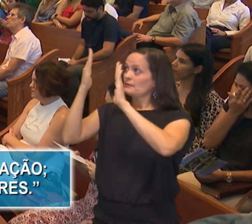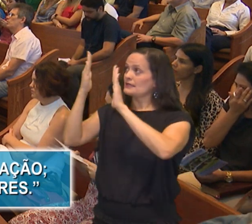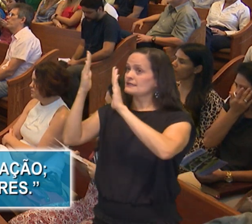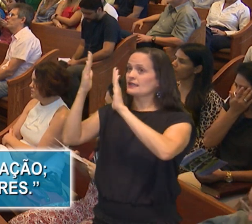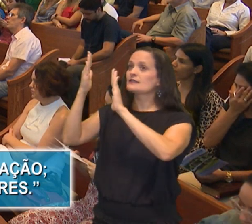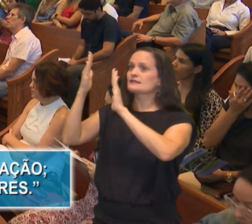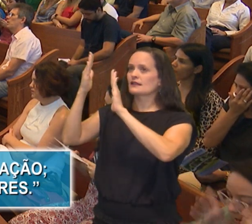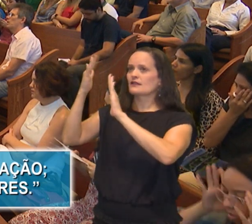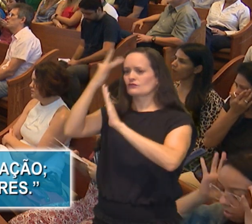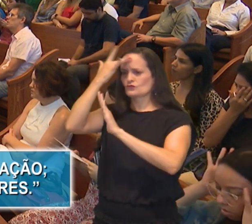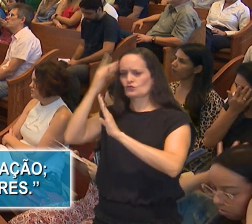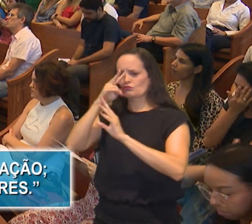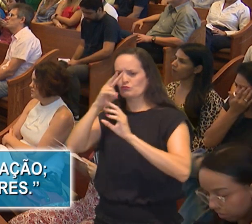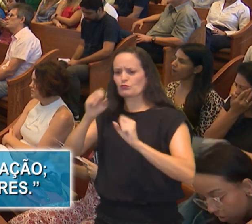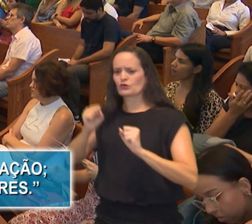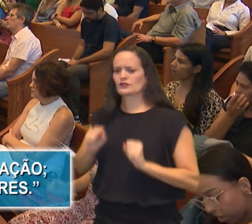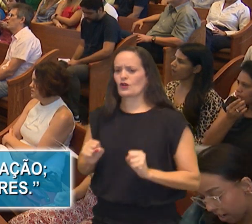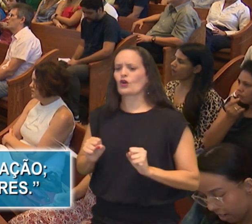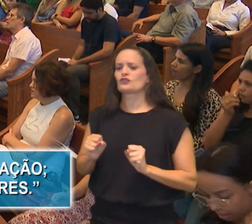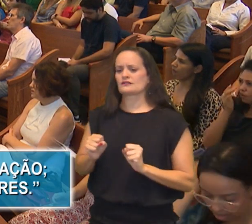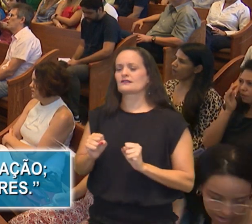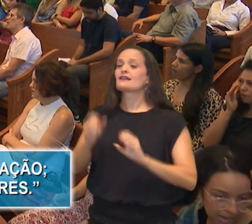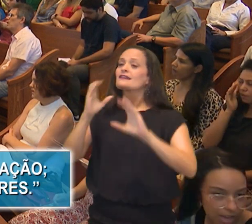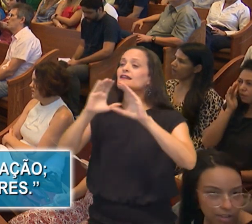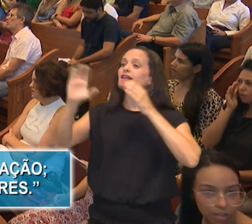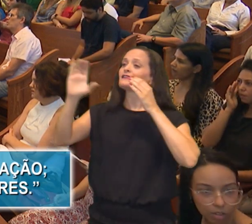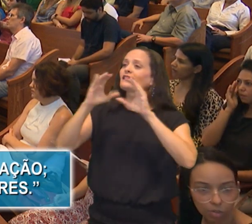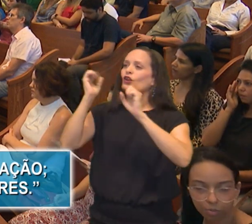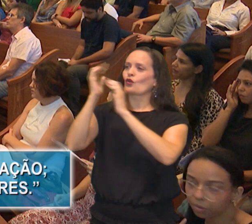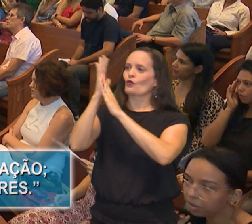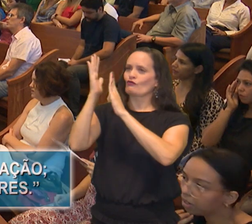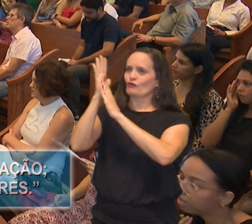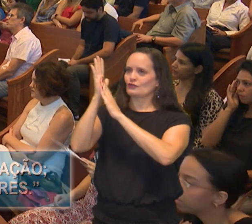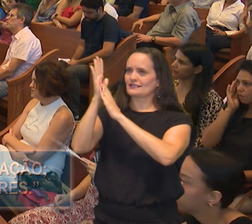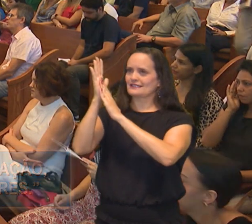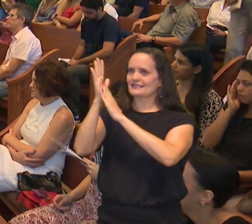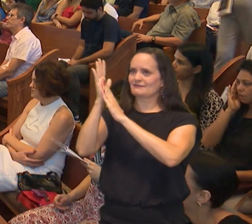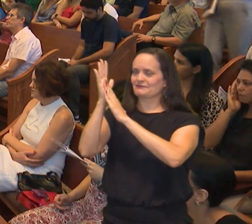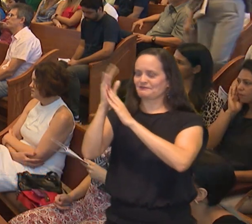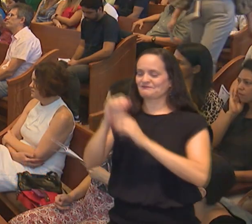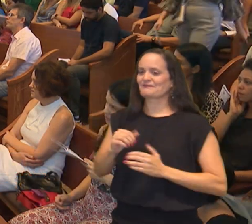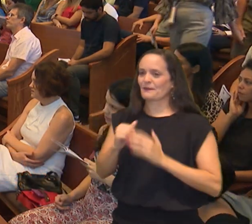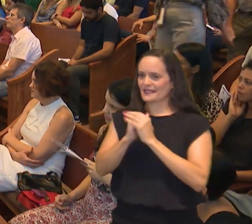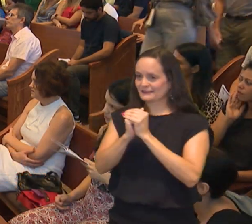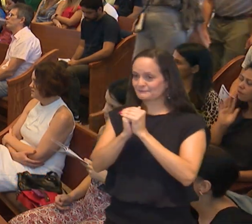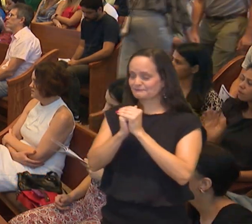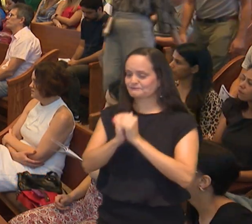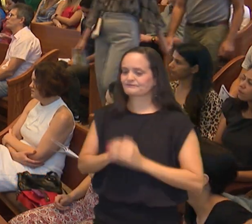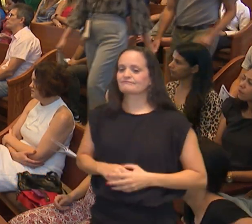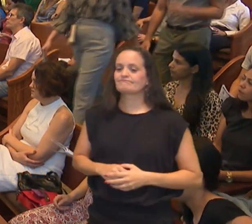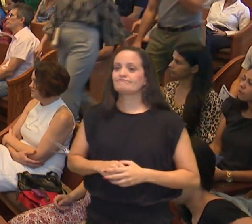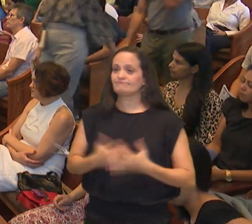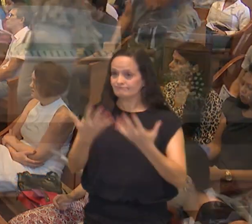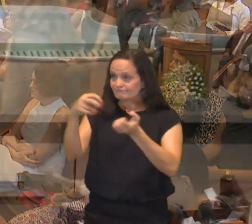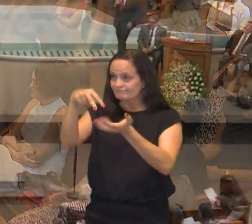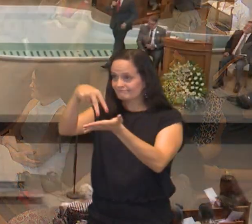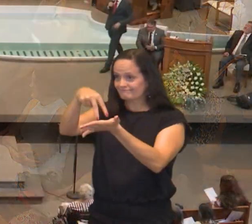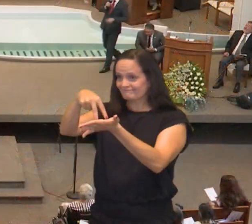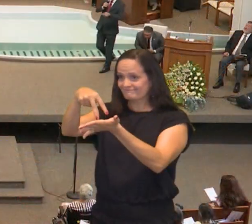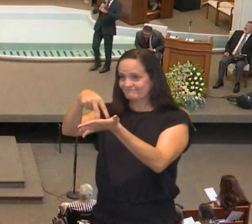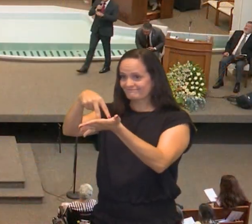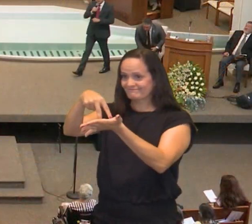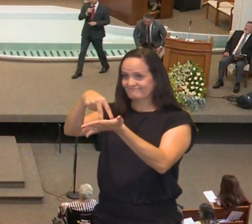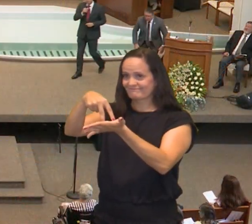presença dos poderosos, te cantarei louvores. Eu gostaria de convidar você para ficar em pé.